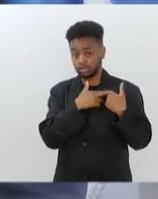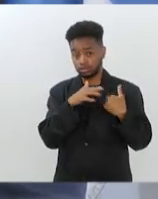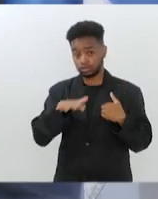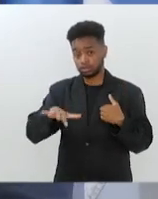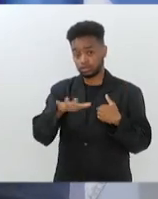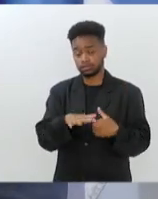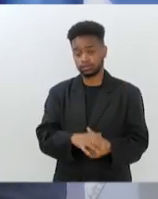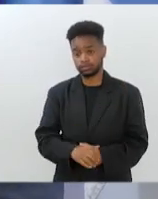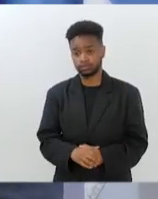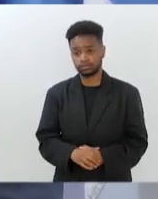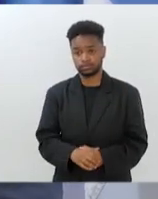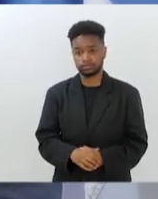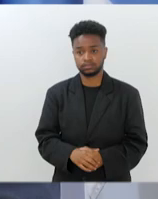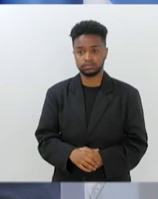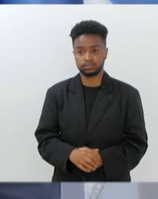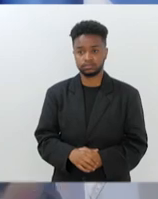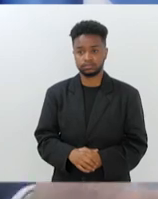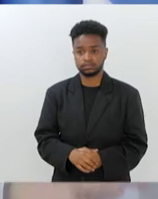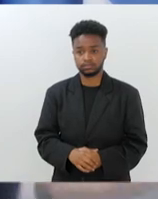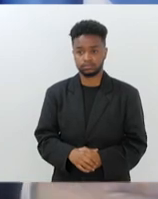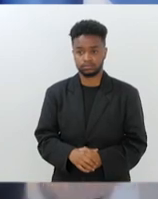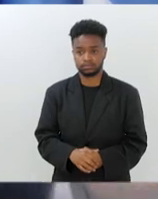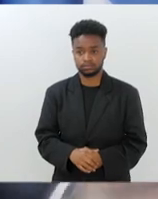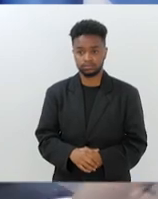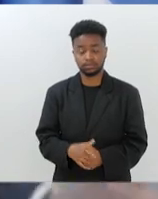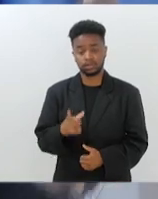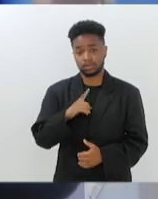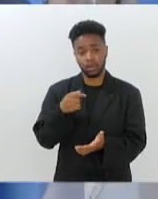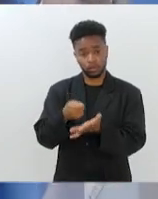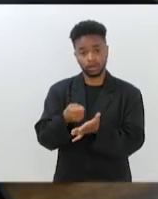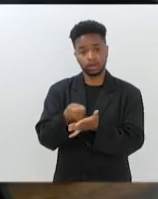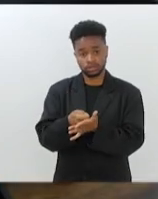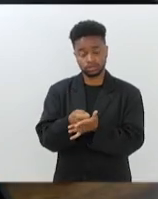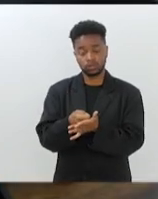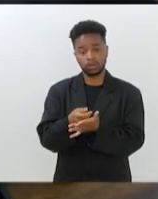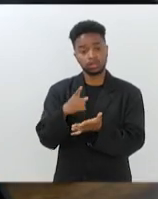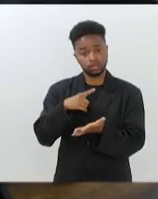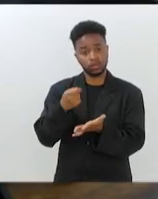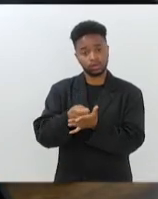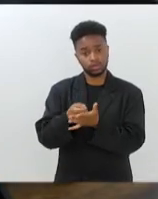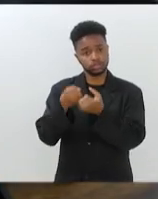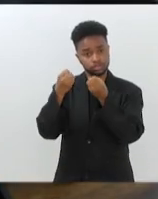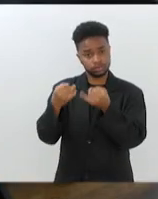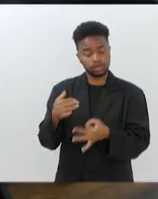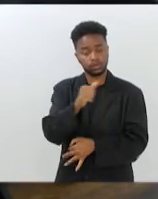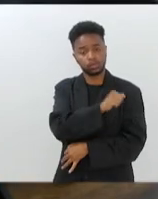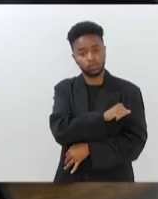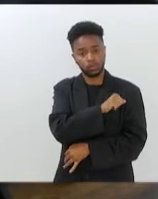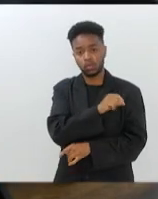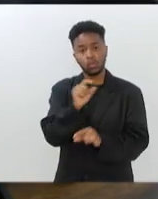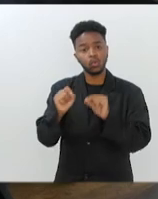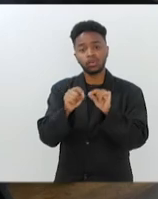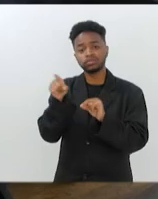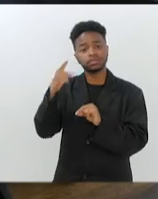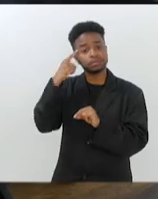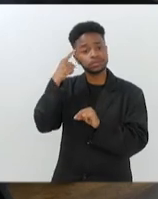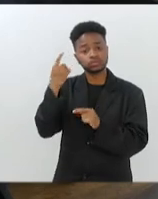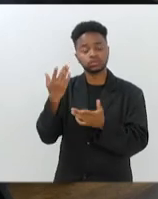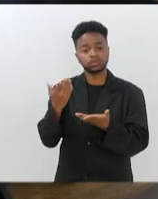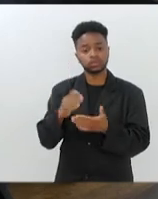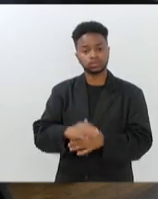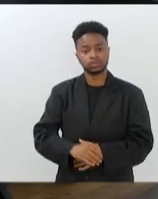setor senhora tem obrigação assim não é favor não a senhora tem obrigação de explicar pro Rio de Janeiro o que que deu na sua cabeça de fazer